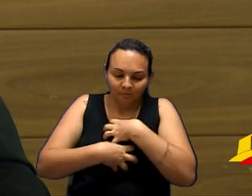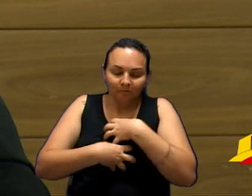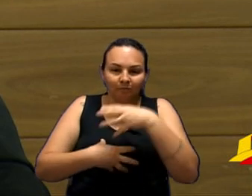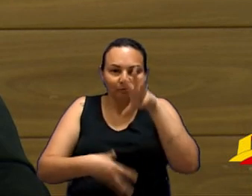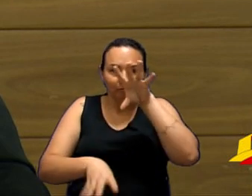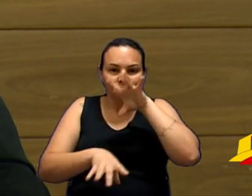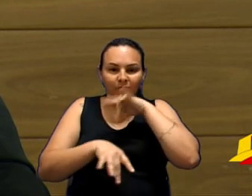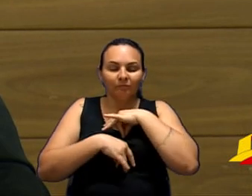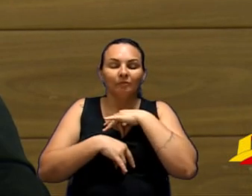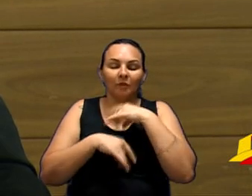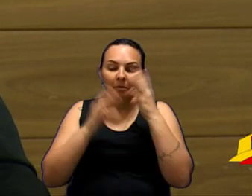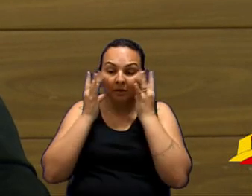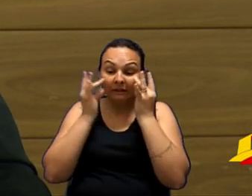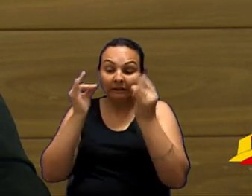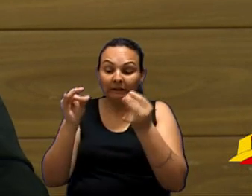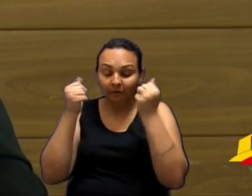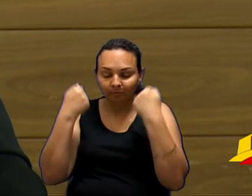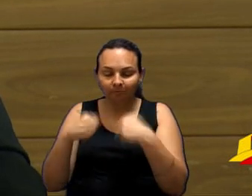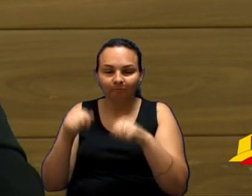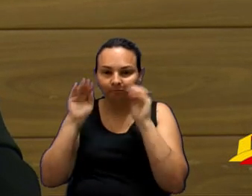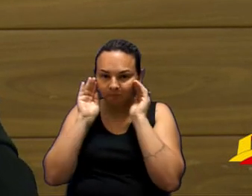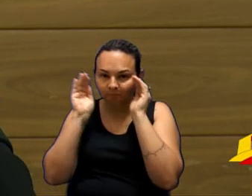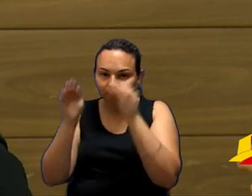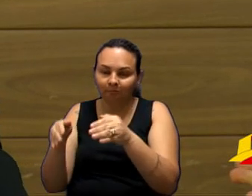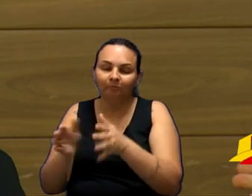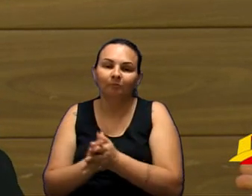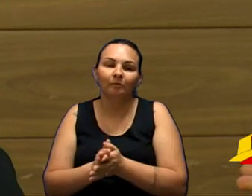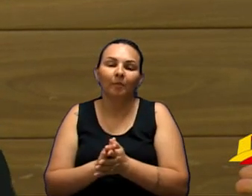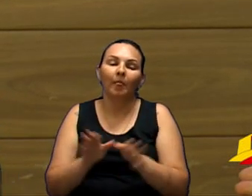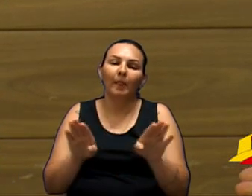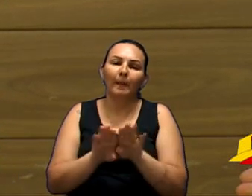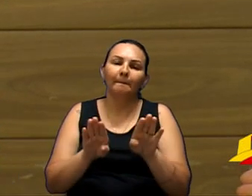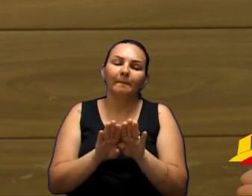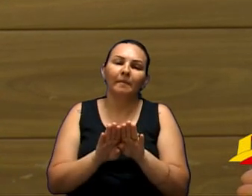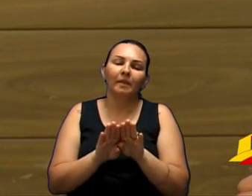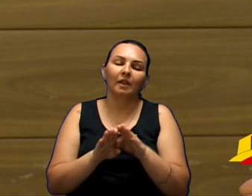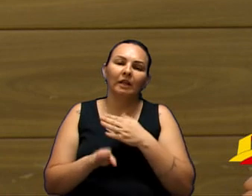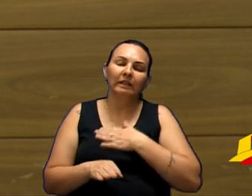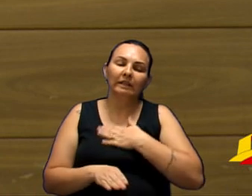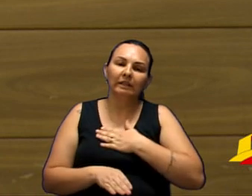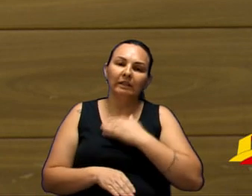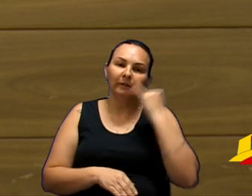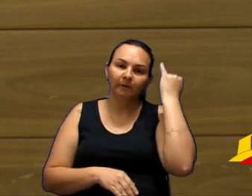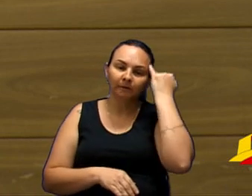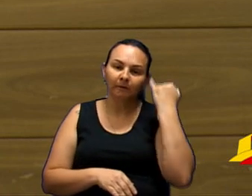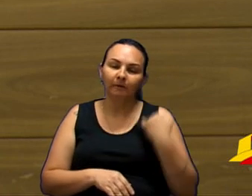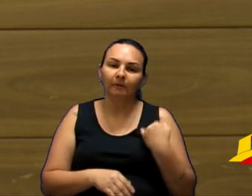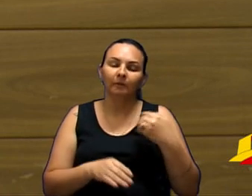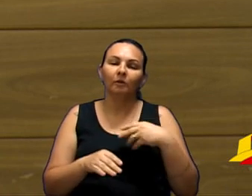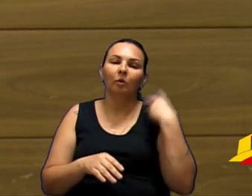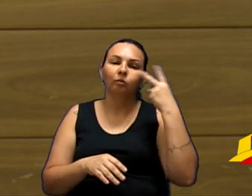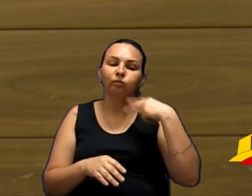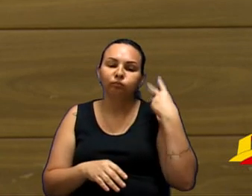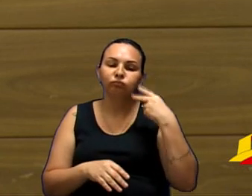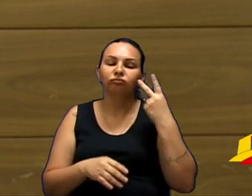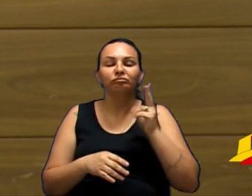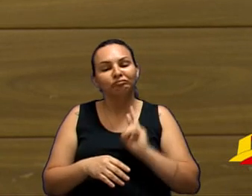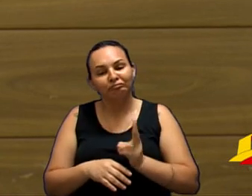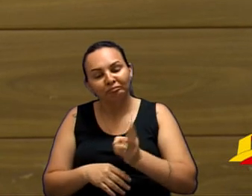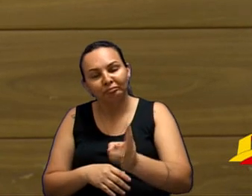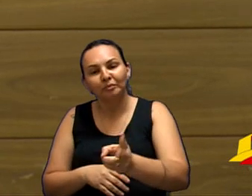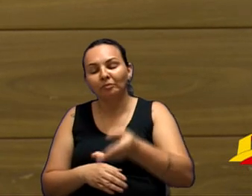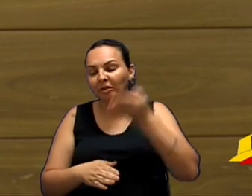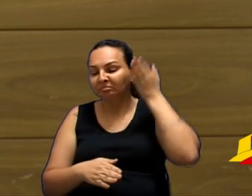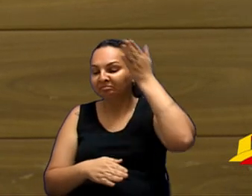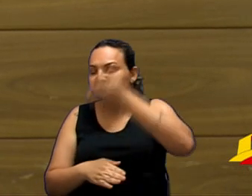precisa prestar muita atenção então queria agradecer também a iara que não esteve presente hoje mas que é uma vereadora que participa de maneira